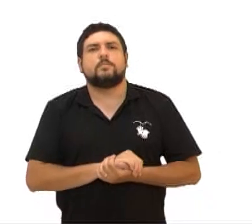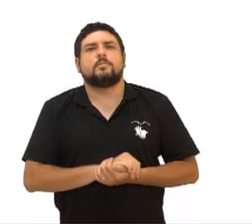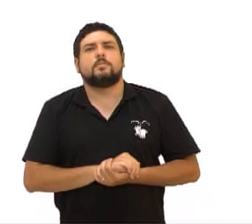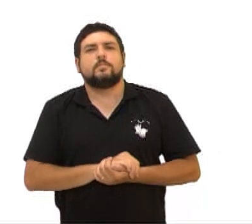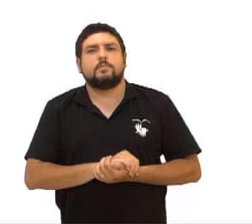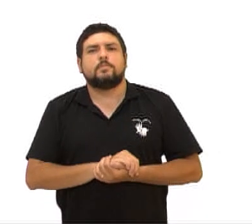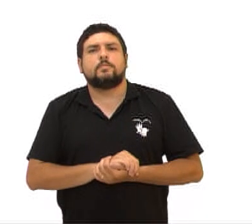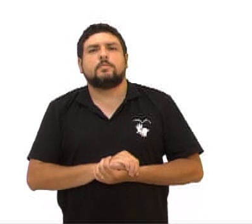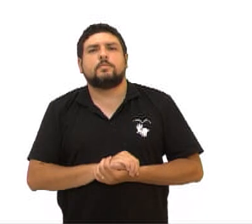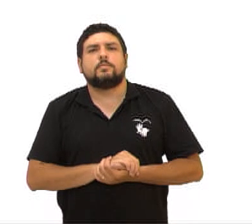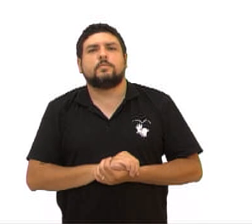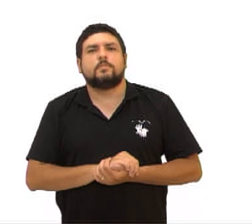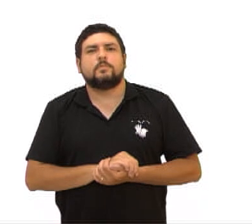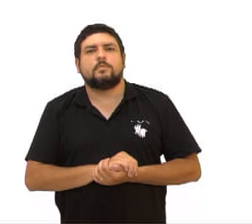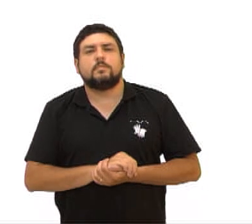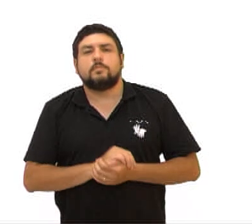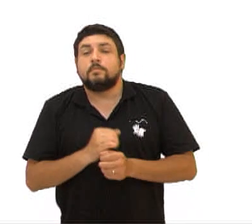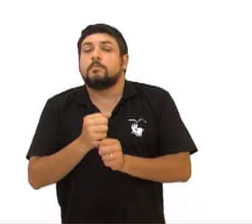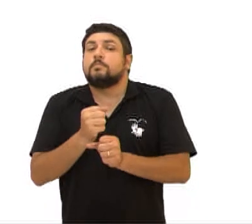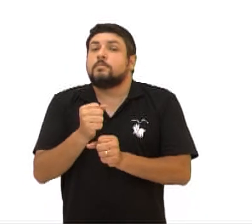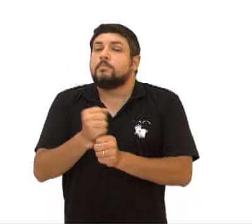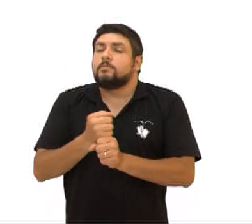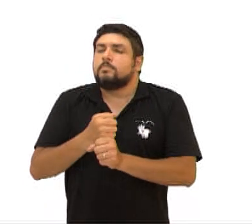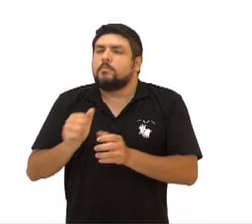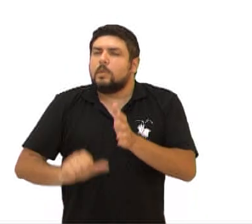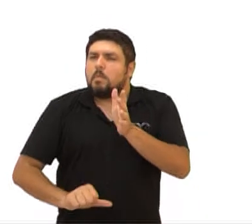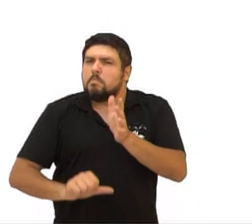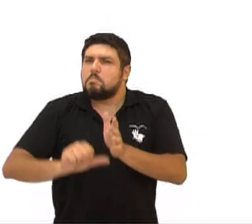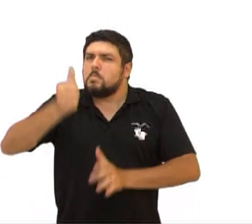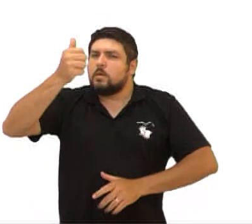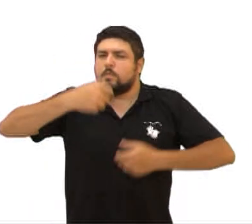Passado mais alguns anos, nós tivemos nosso primeiro ouro olímpico, que foi conhecida a primeira geração de